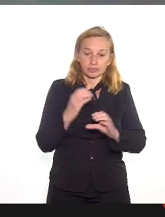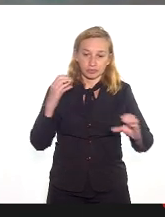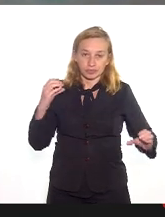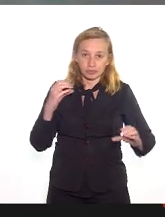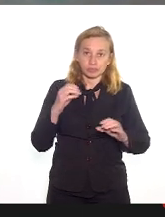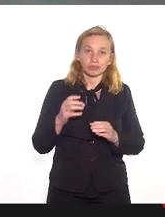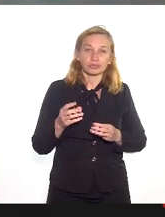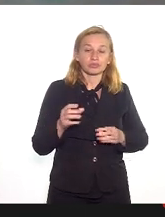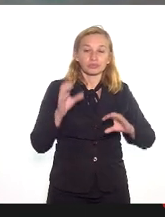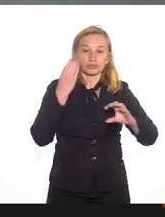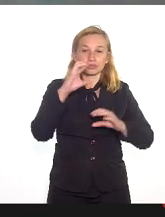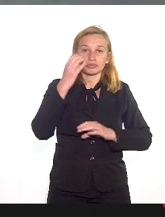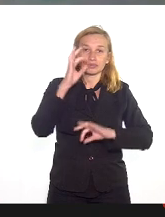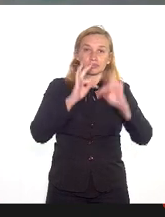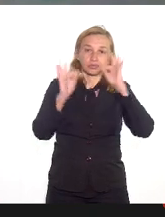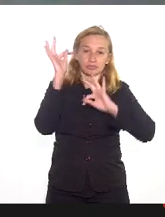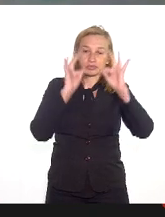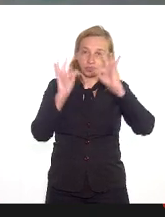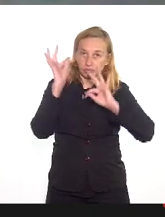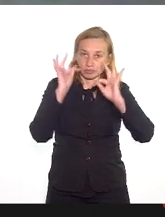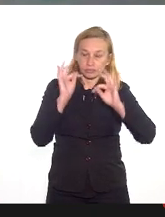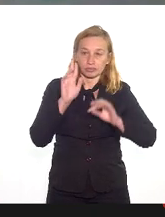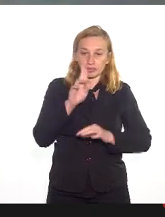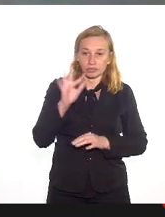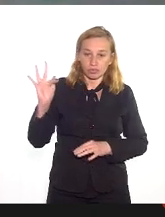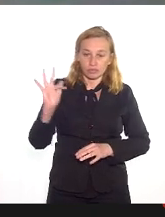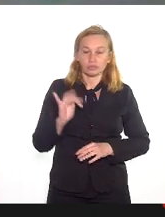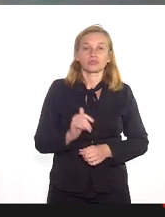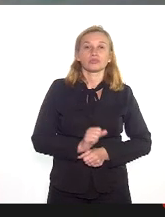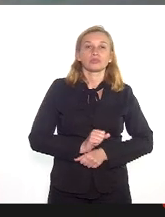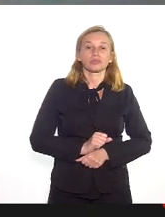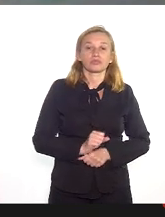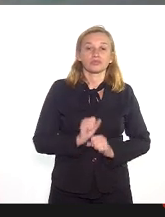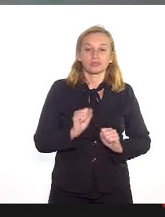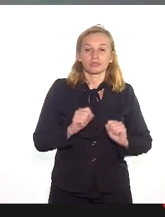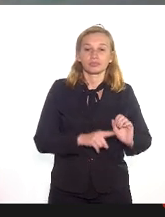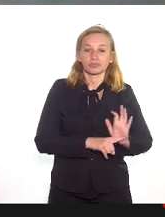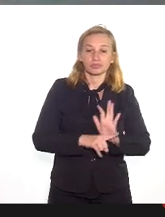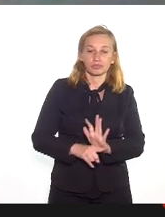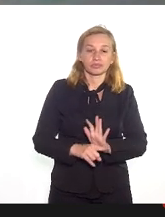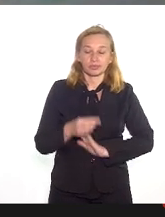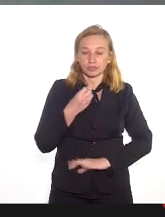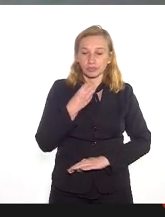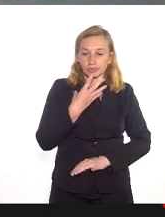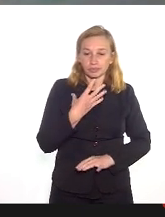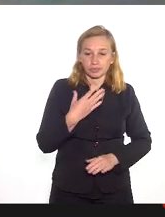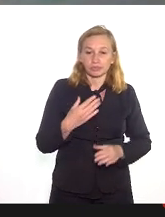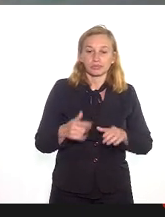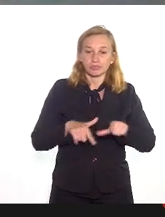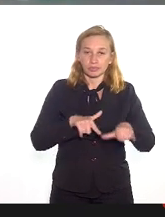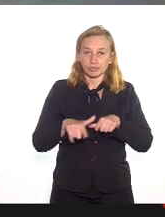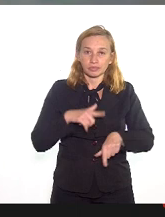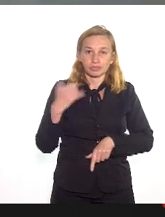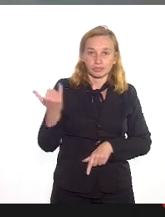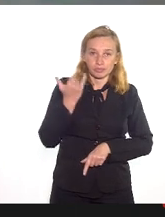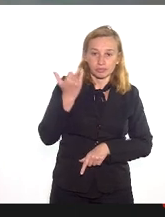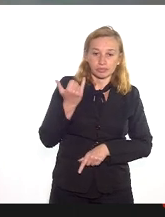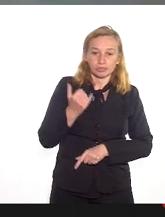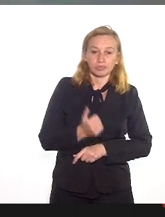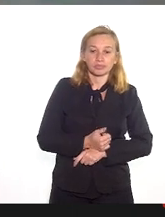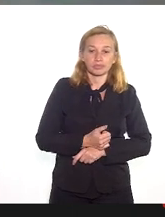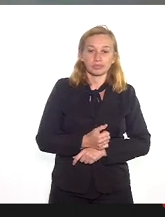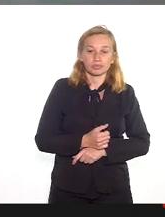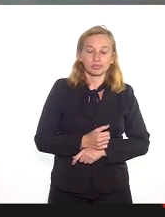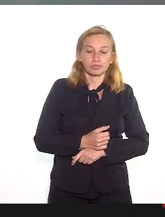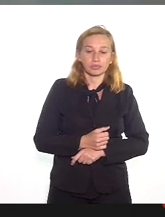de Ciência e Tecnologia da Marinha, na UF, com quem a gente pôde contribuir bastante, fizemos trabalhos interessantes, como um simulador